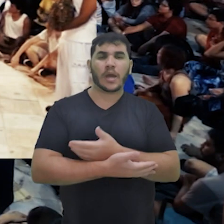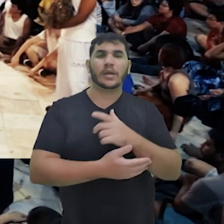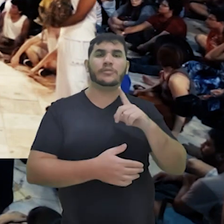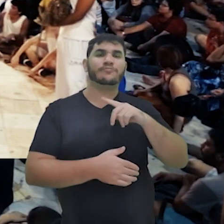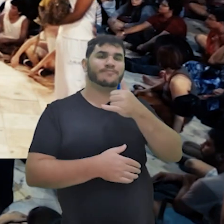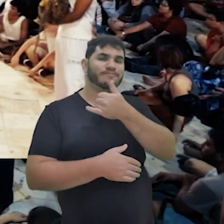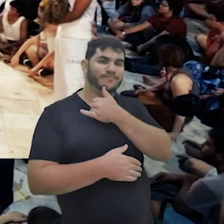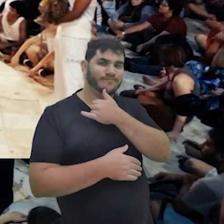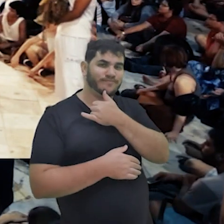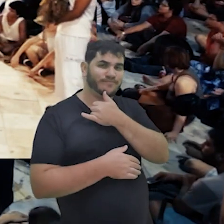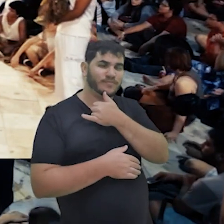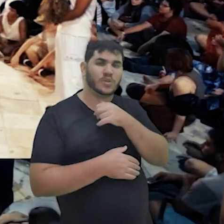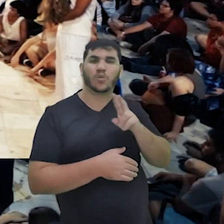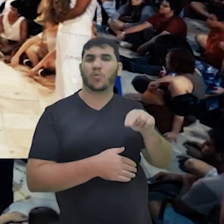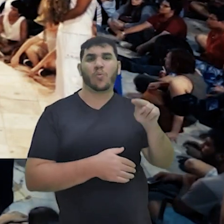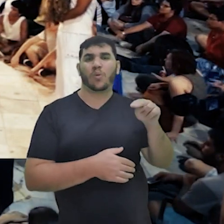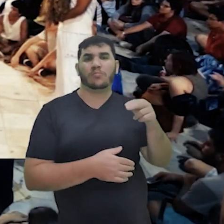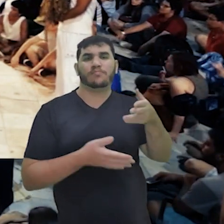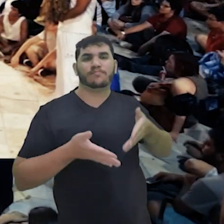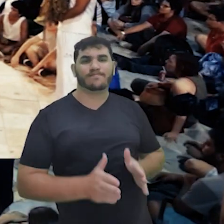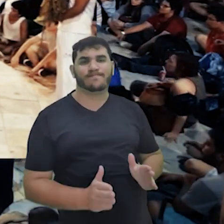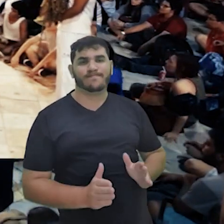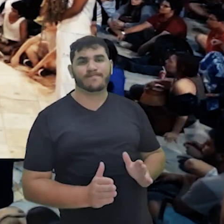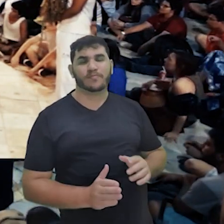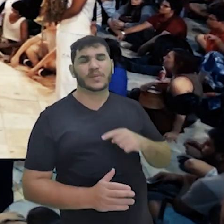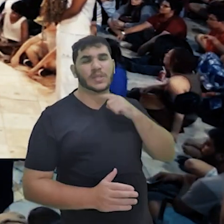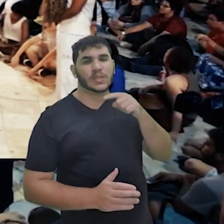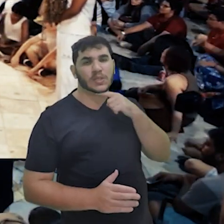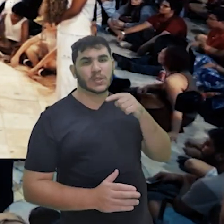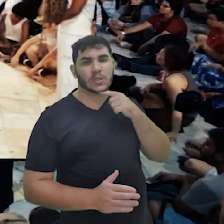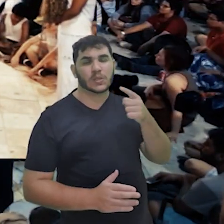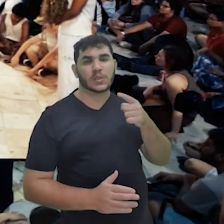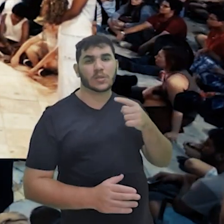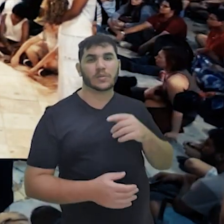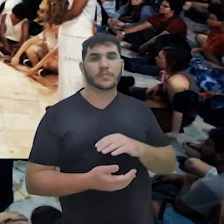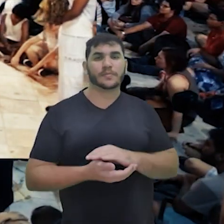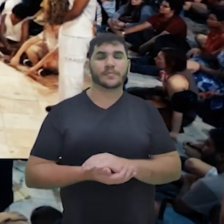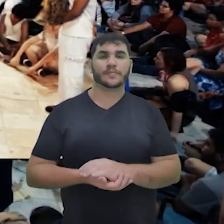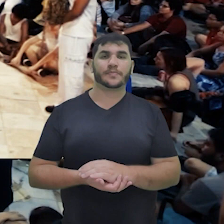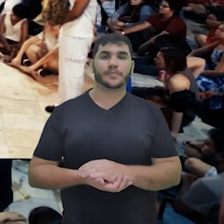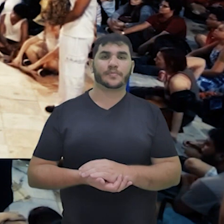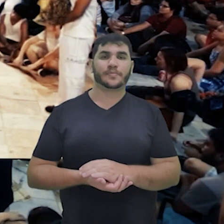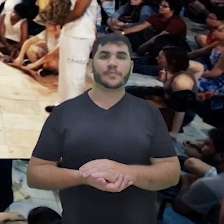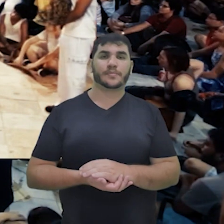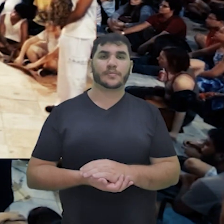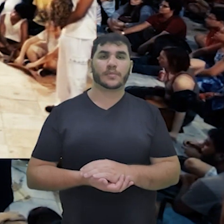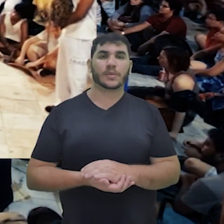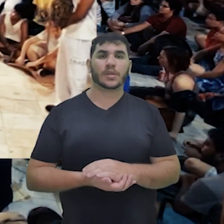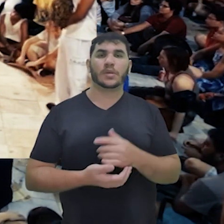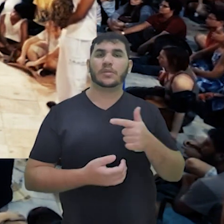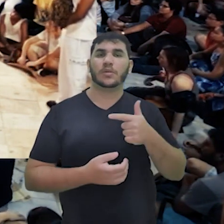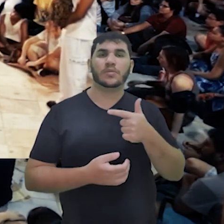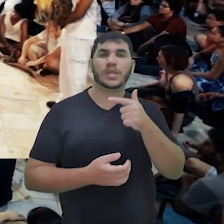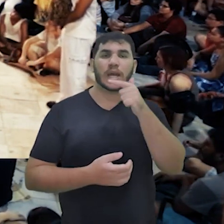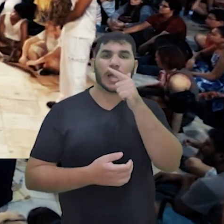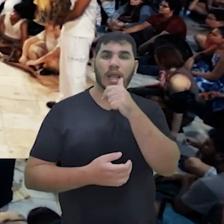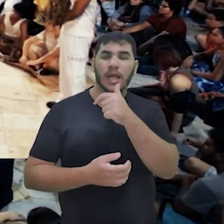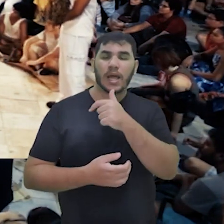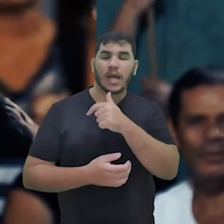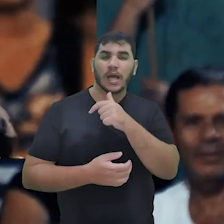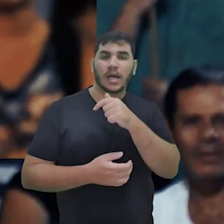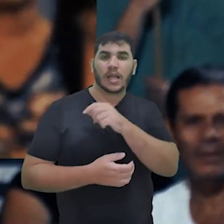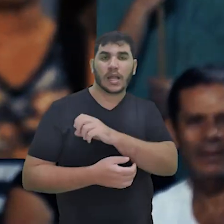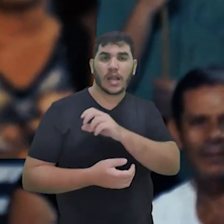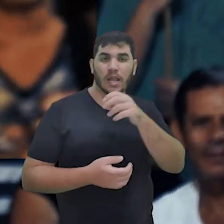tive a infelicidade de nunca poder ter o meu. Deus me fez estéril. Nem leite no peito eu tenho pra te